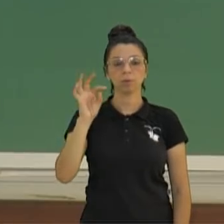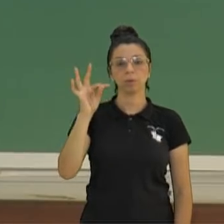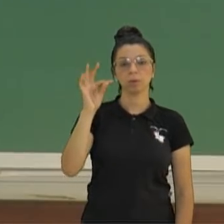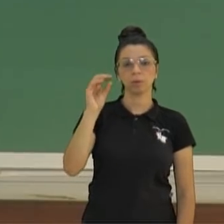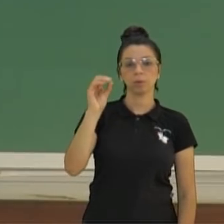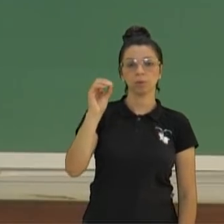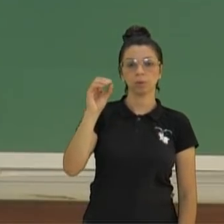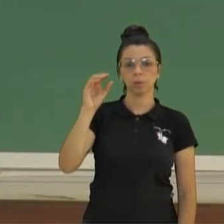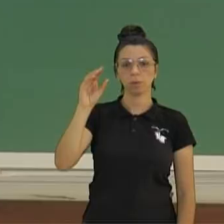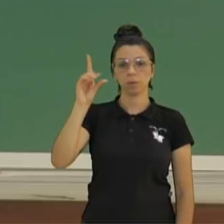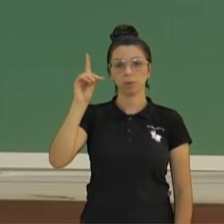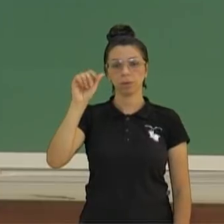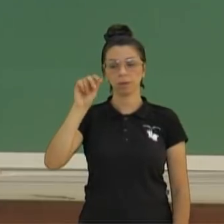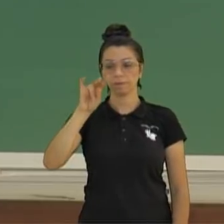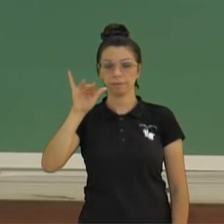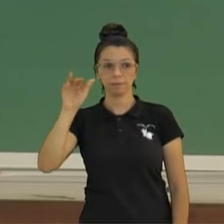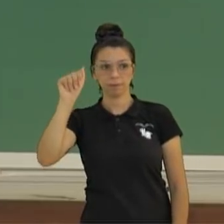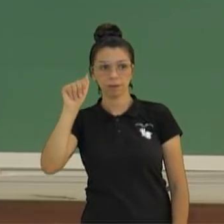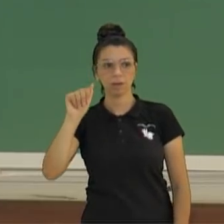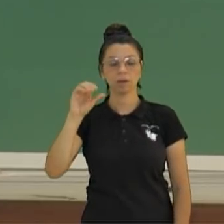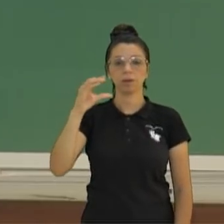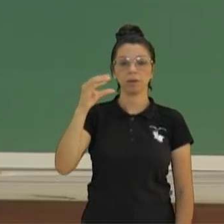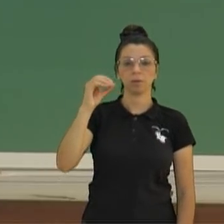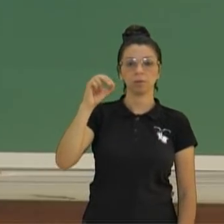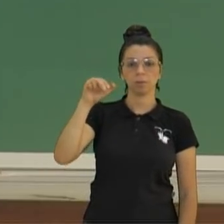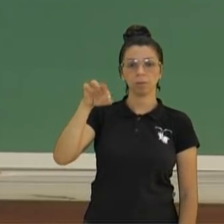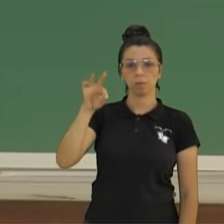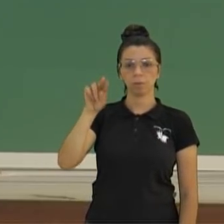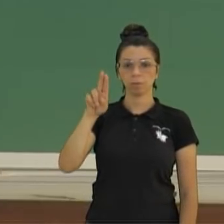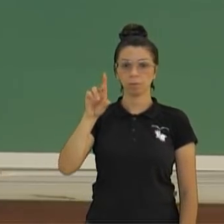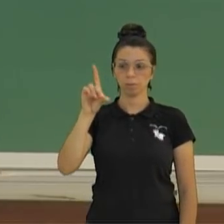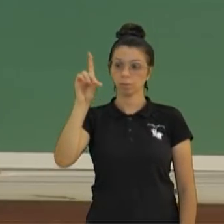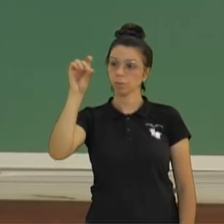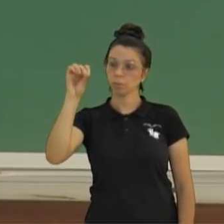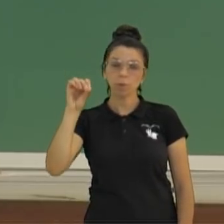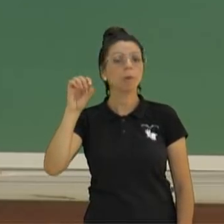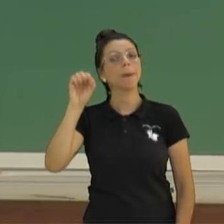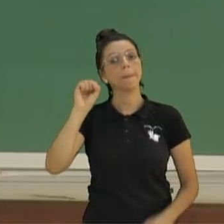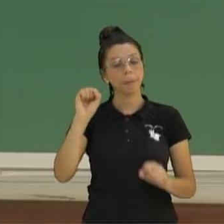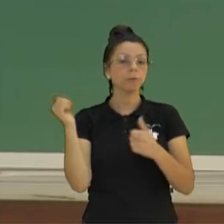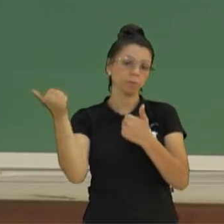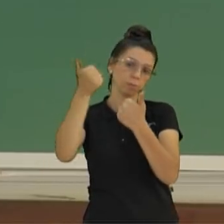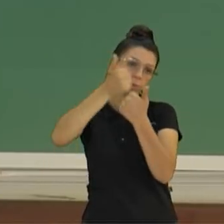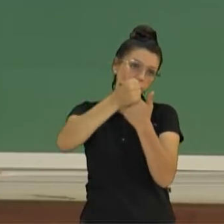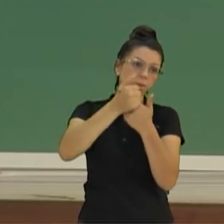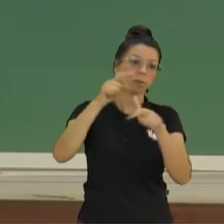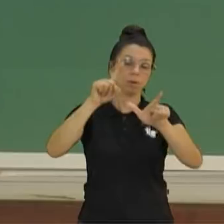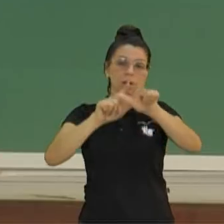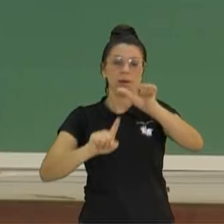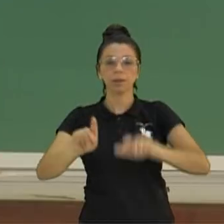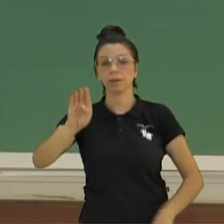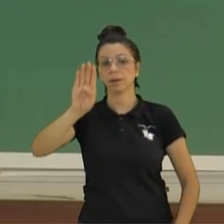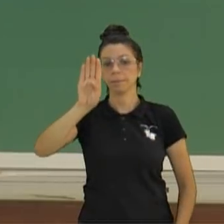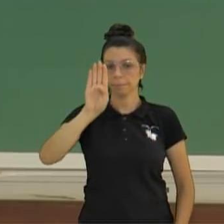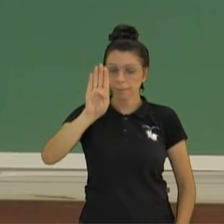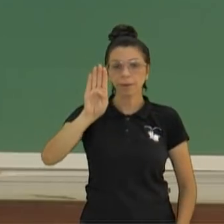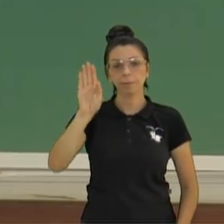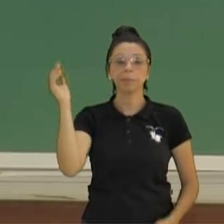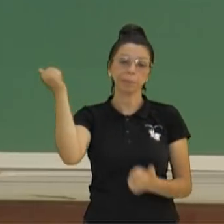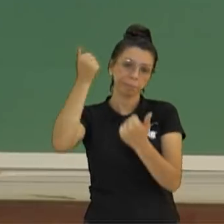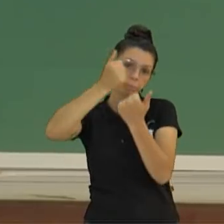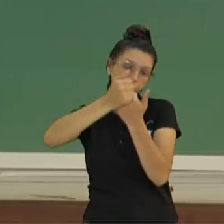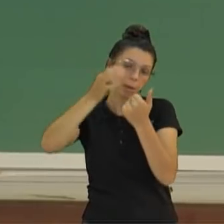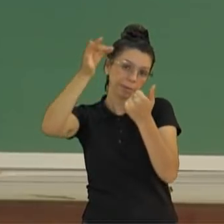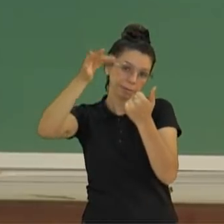ele retorna, porém a recepção não foi bem a que ele esperava. Então, letra B, a conjunção porém.